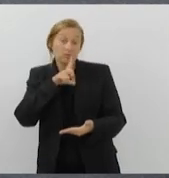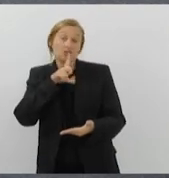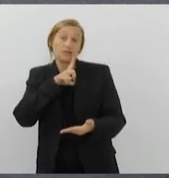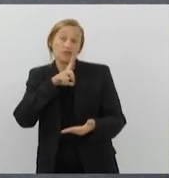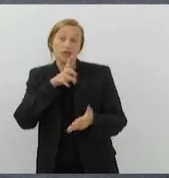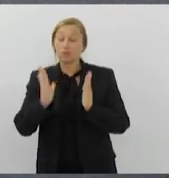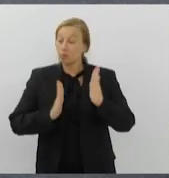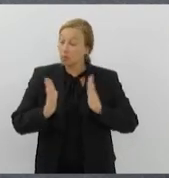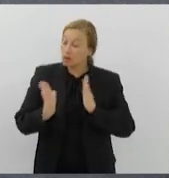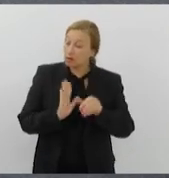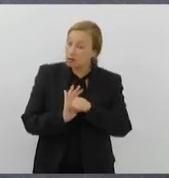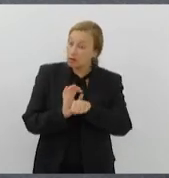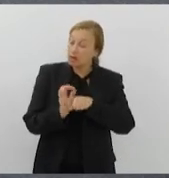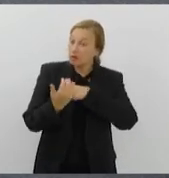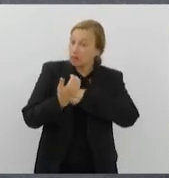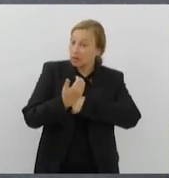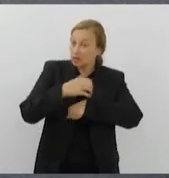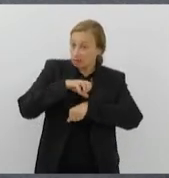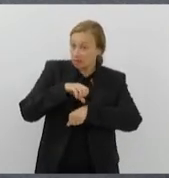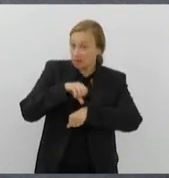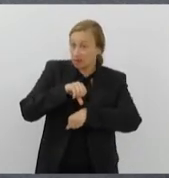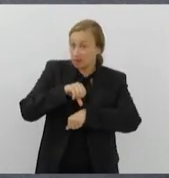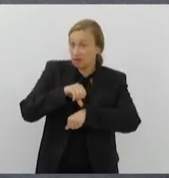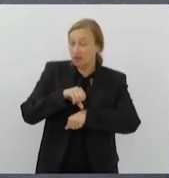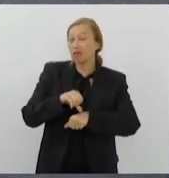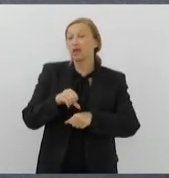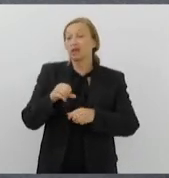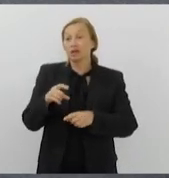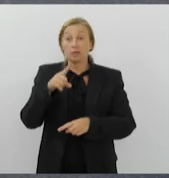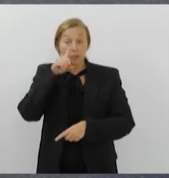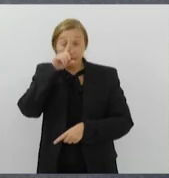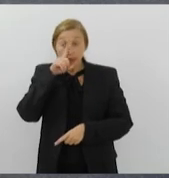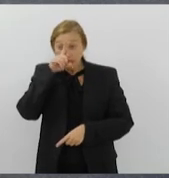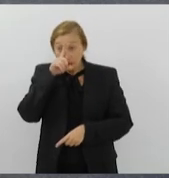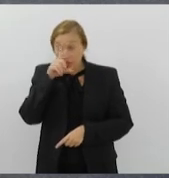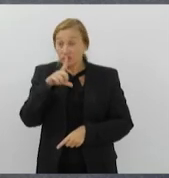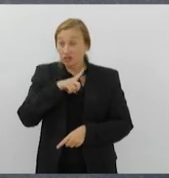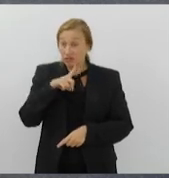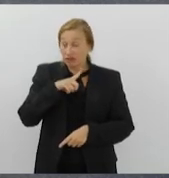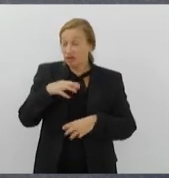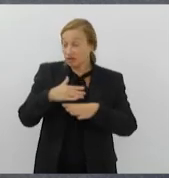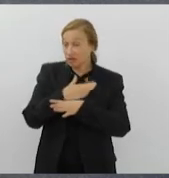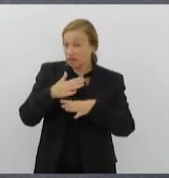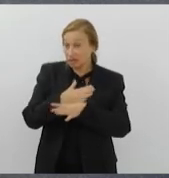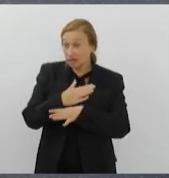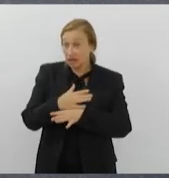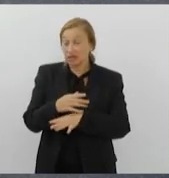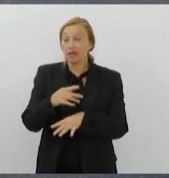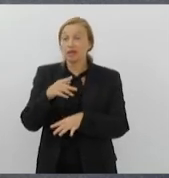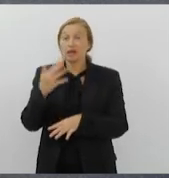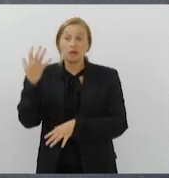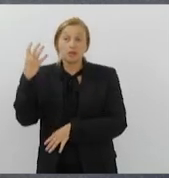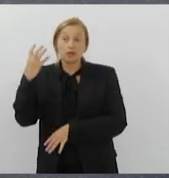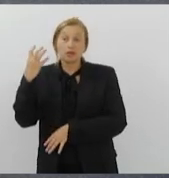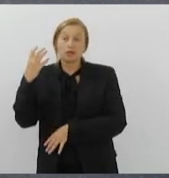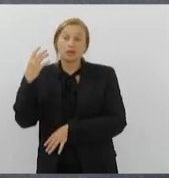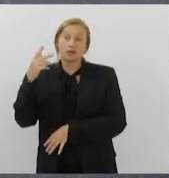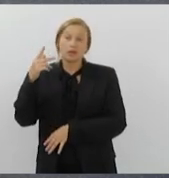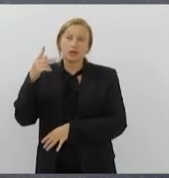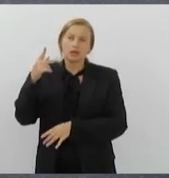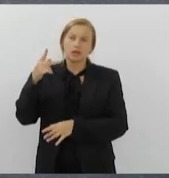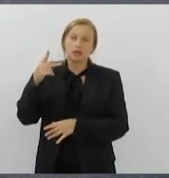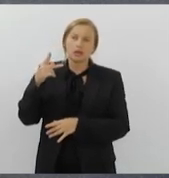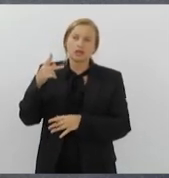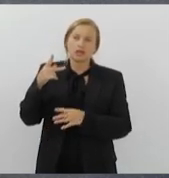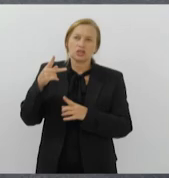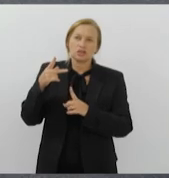se arriscaram em tragédias como na minha cidade de Petrópolis, e ainda assim, como trabalhadores autônomos, precarizados, sem